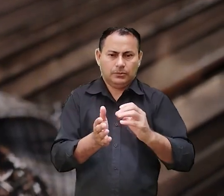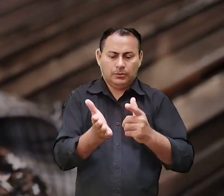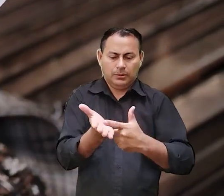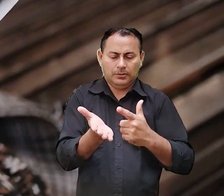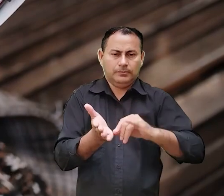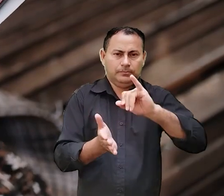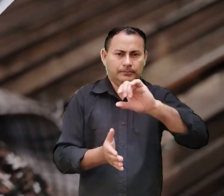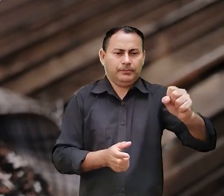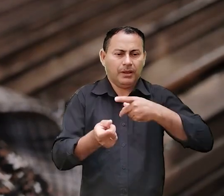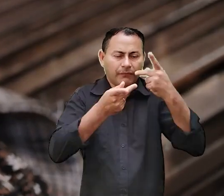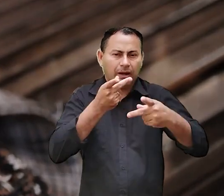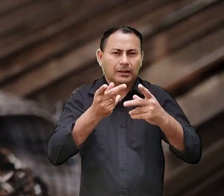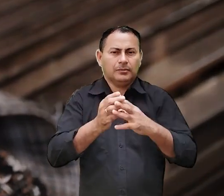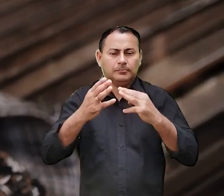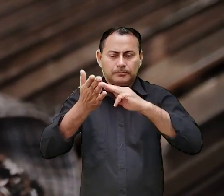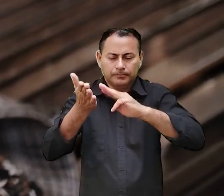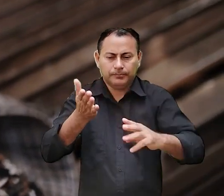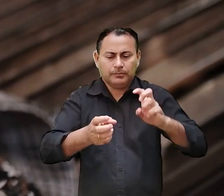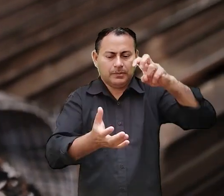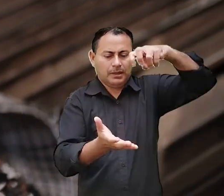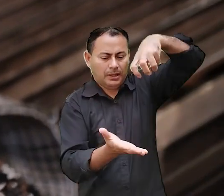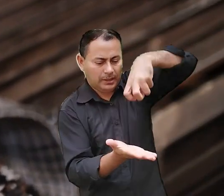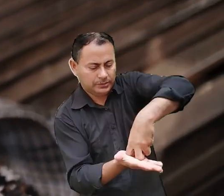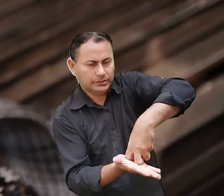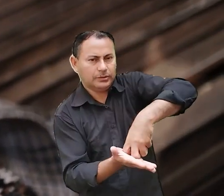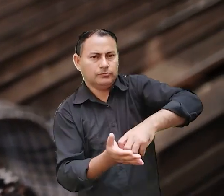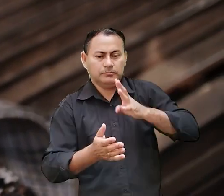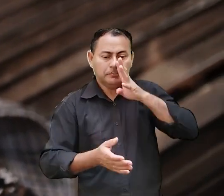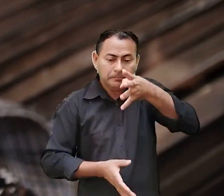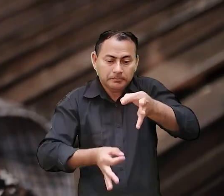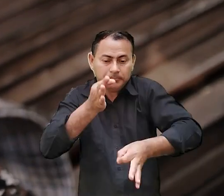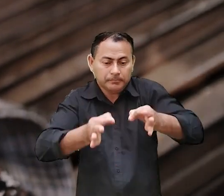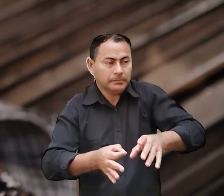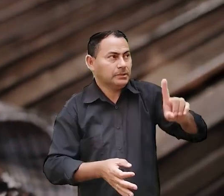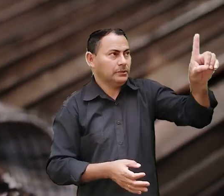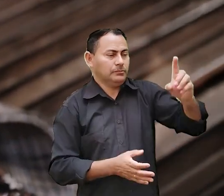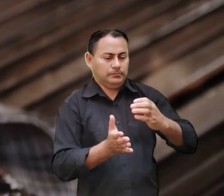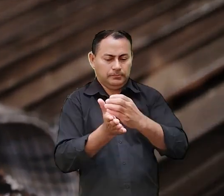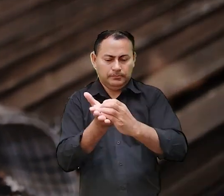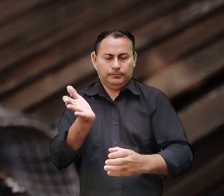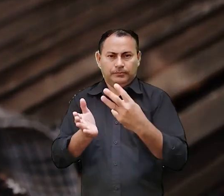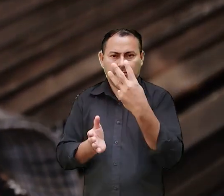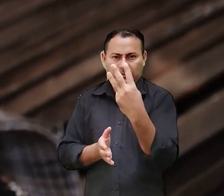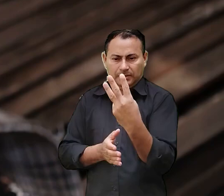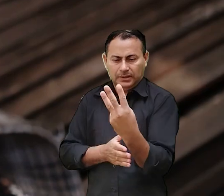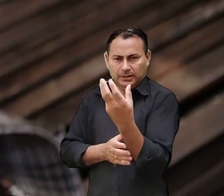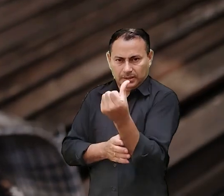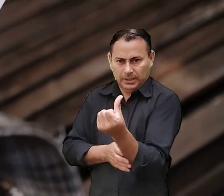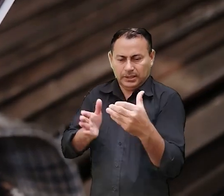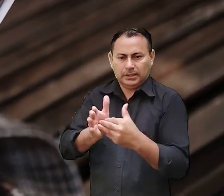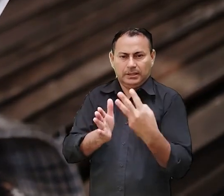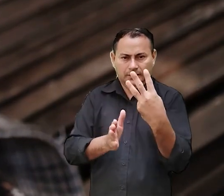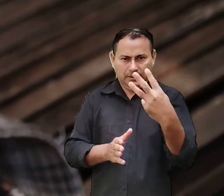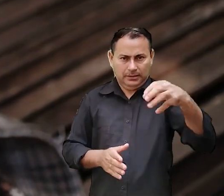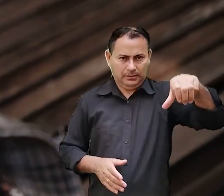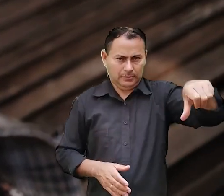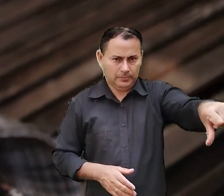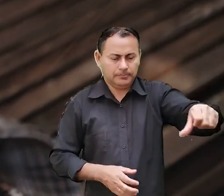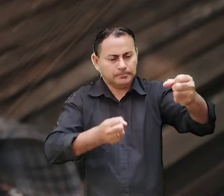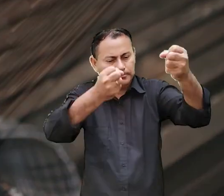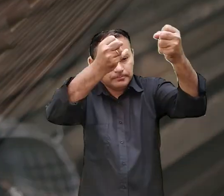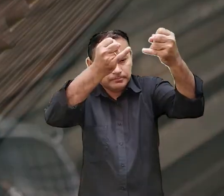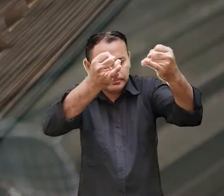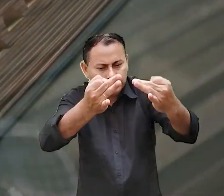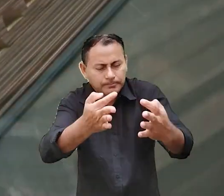apresentam uma mensagem sobre o castigo e o julgamento de Deus os capítulos 36 a 39